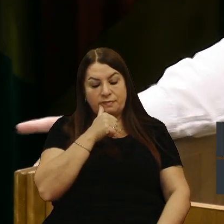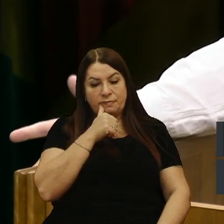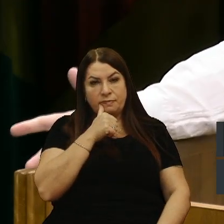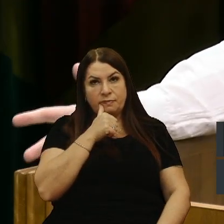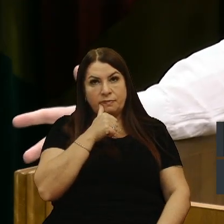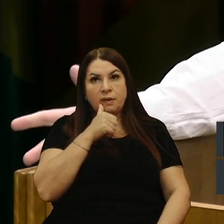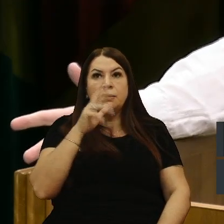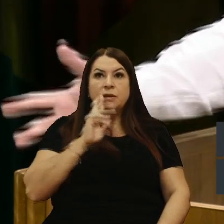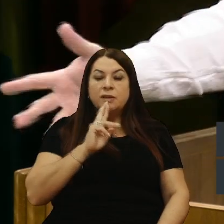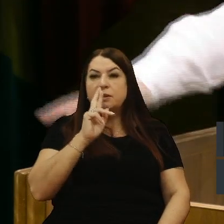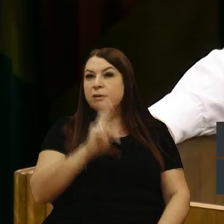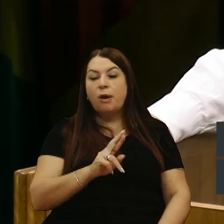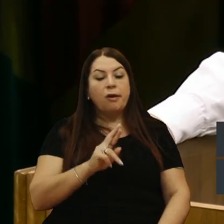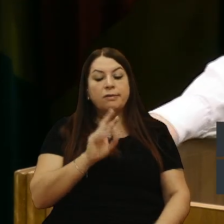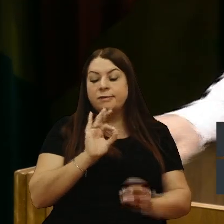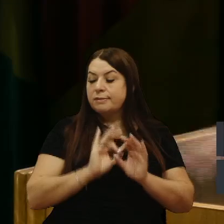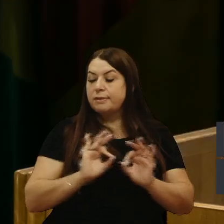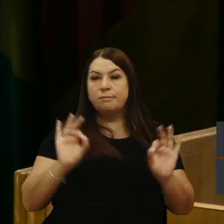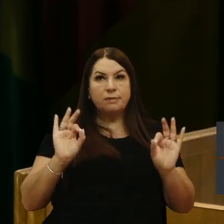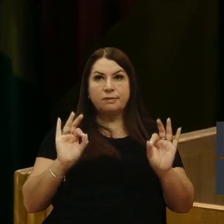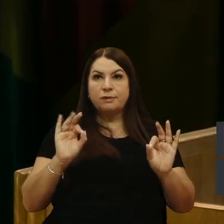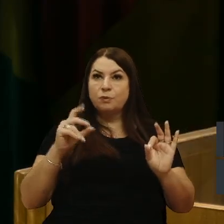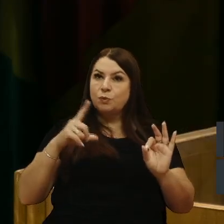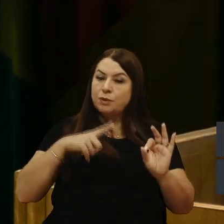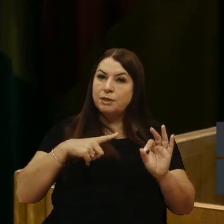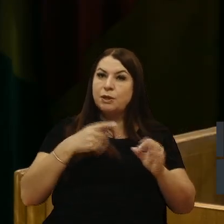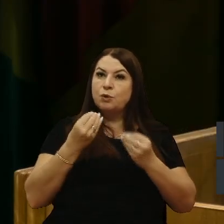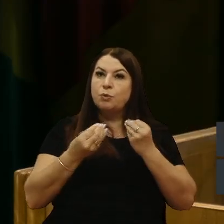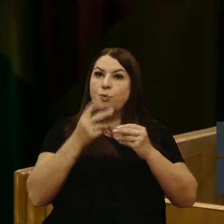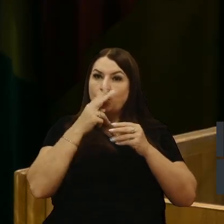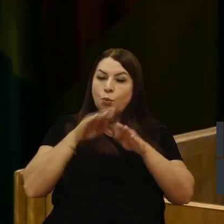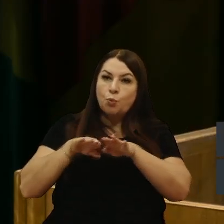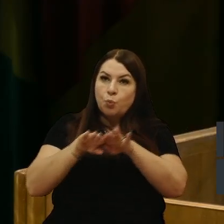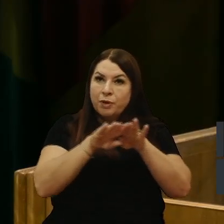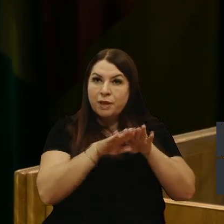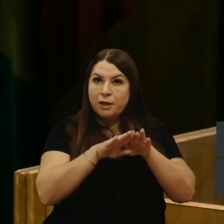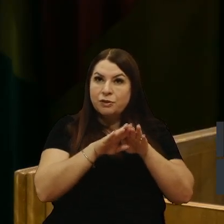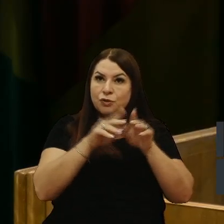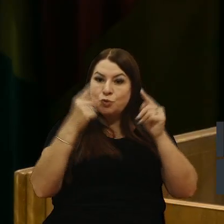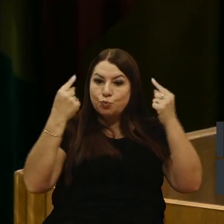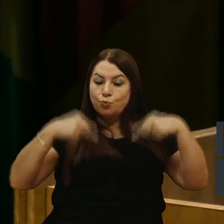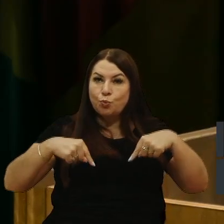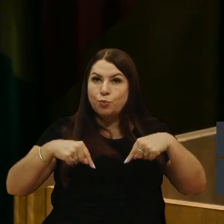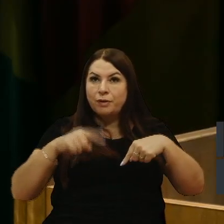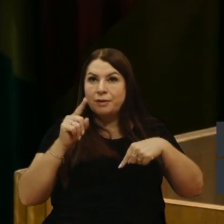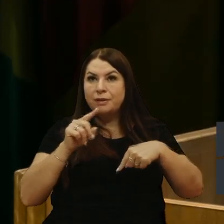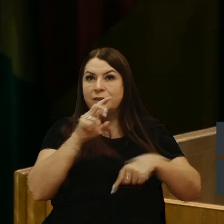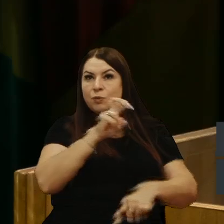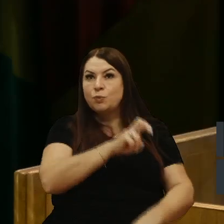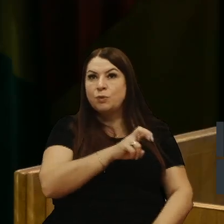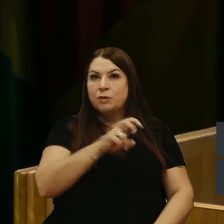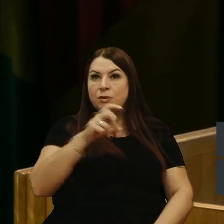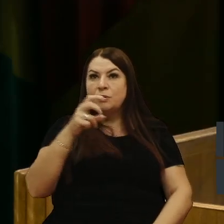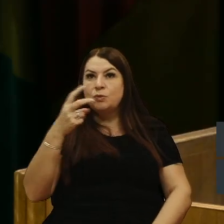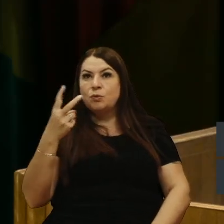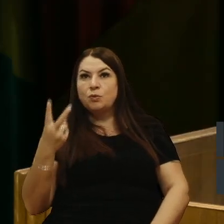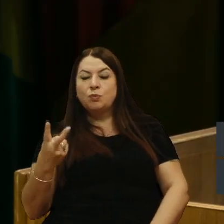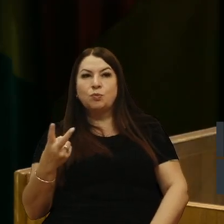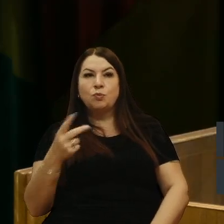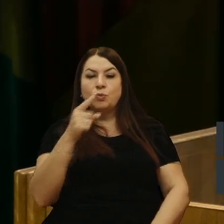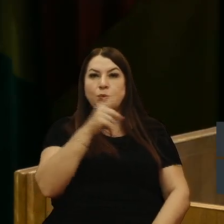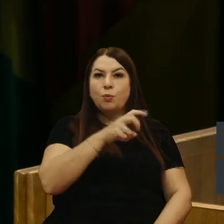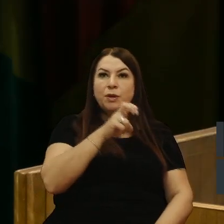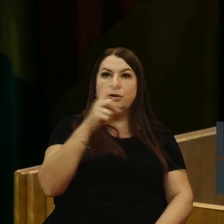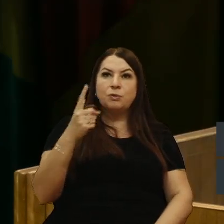A resposta é muito simples. Quando tem condições de igualdade de disputa, vereadora Rose, é 51%, 52% de mulheres, porque elas